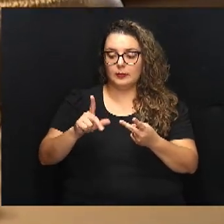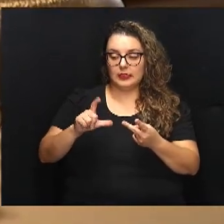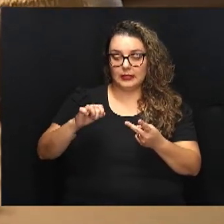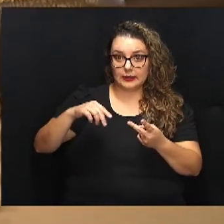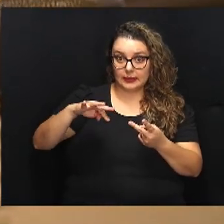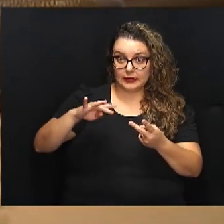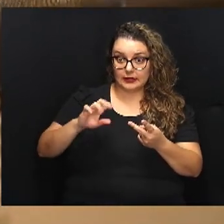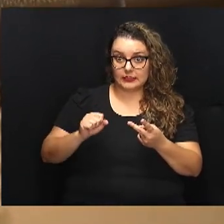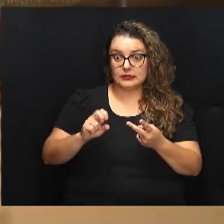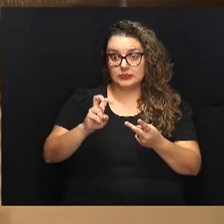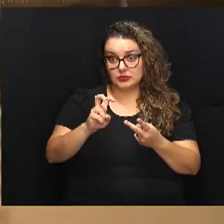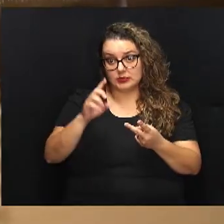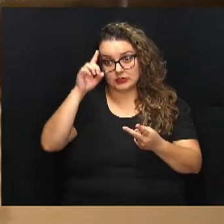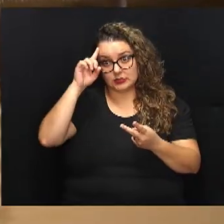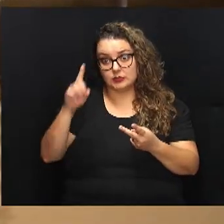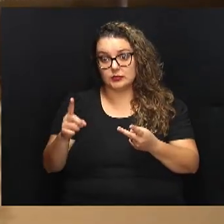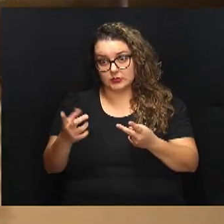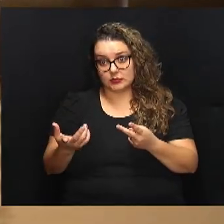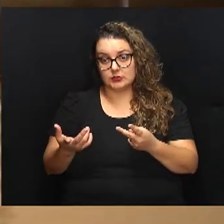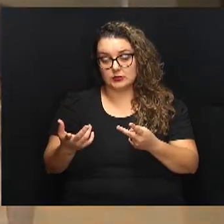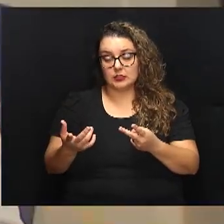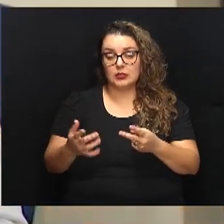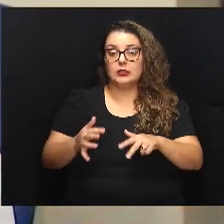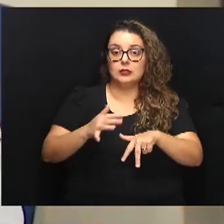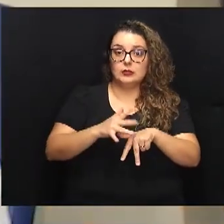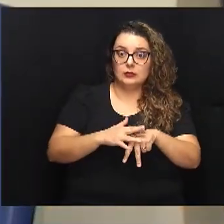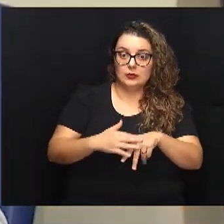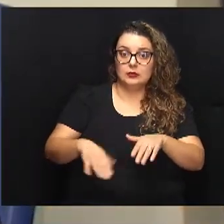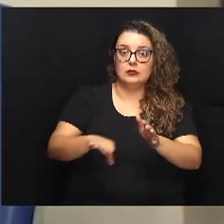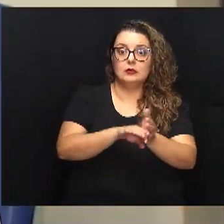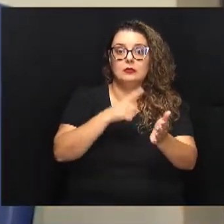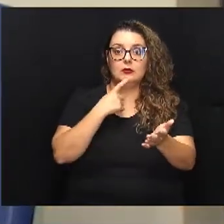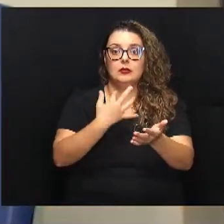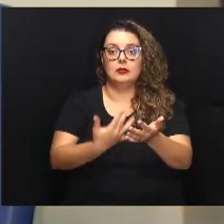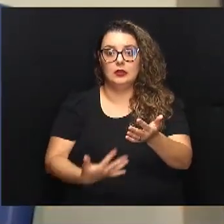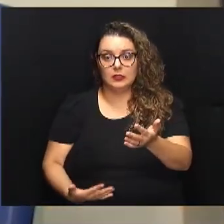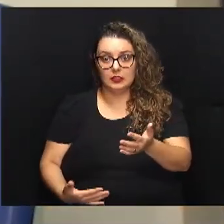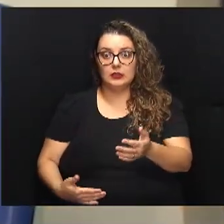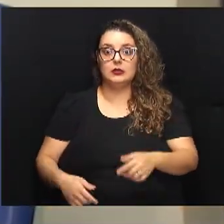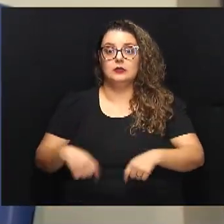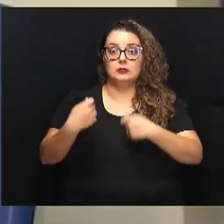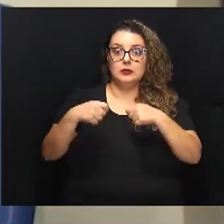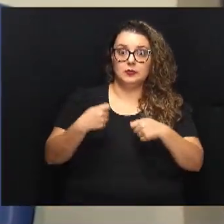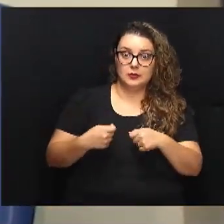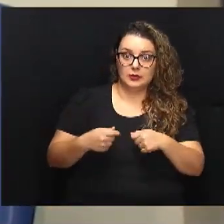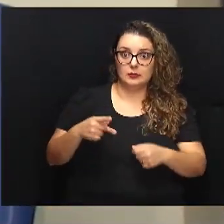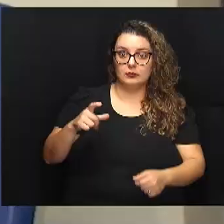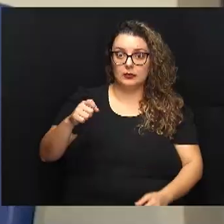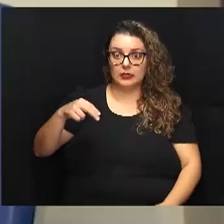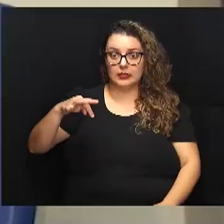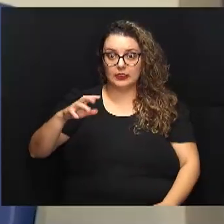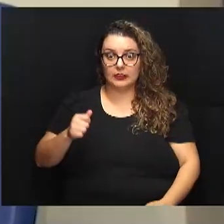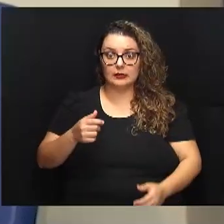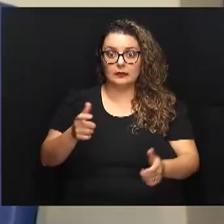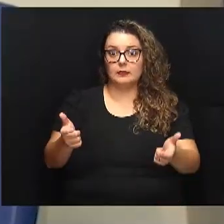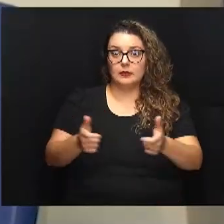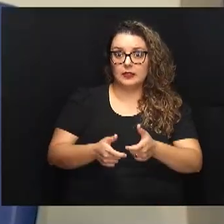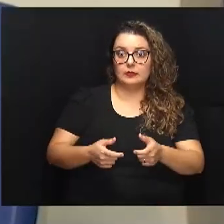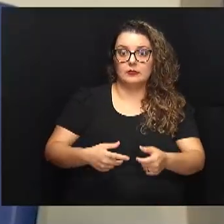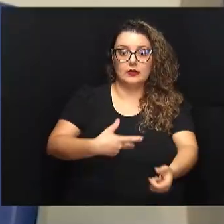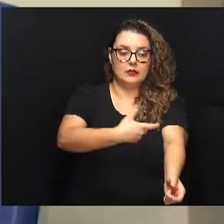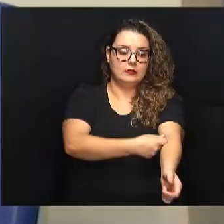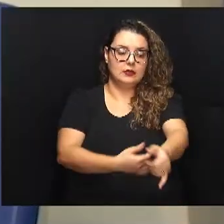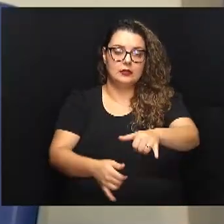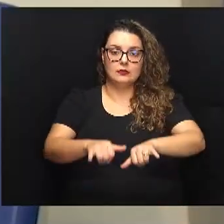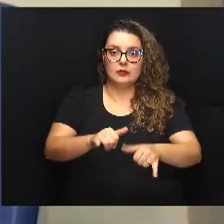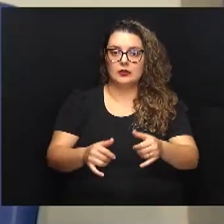duração de 5 dias. Então, aquele paciente que chega sangrando, aquele paciente que está precisando por plaqueta baixa, que fez uma quimioterapia,